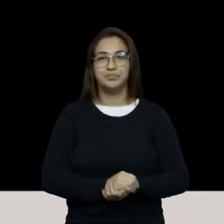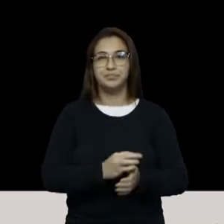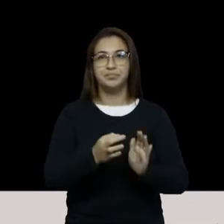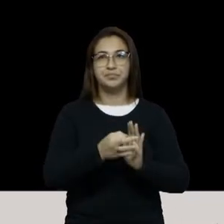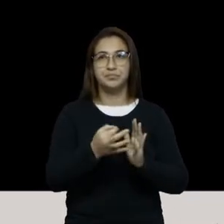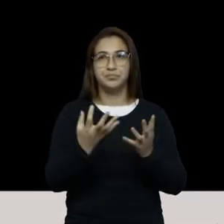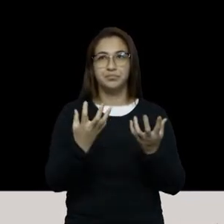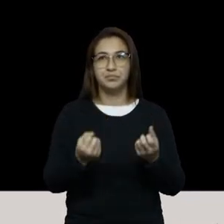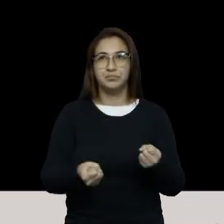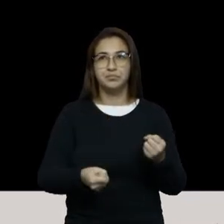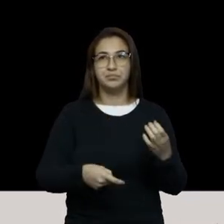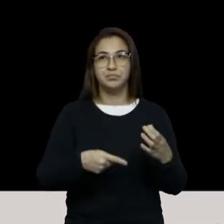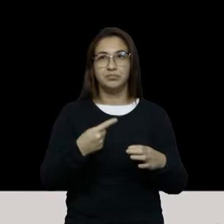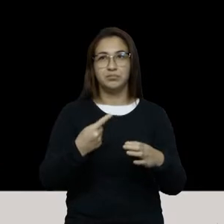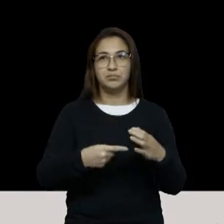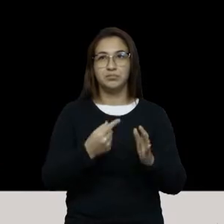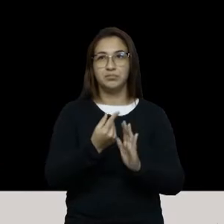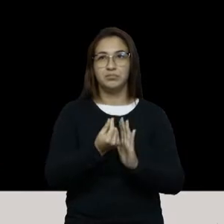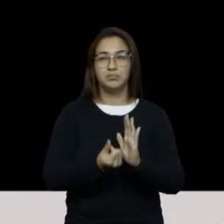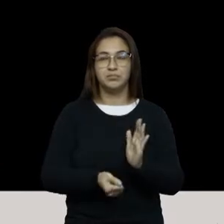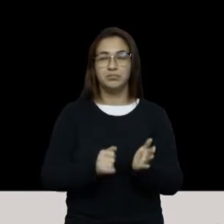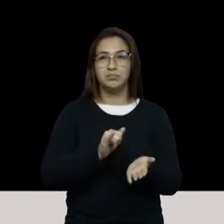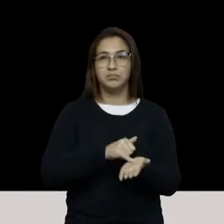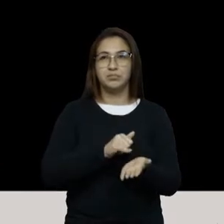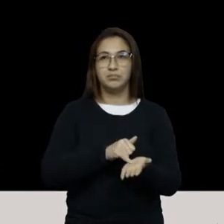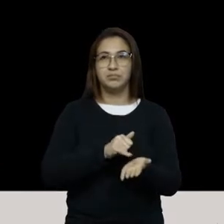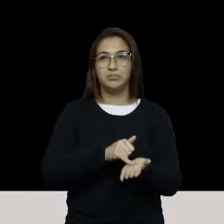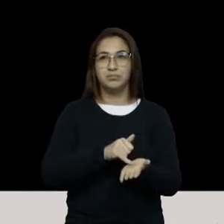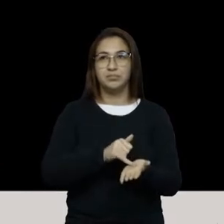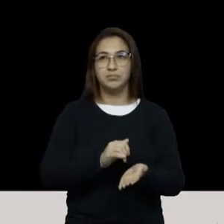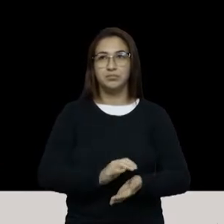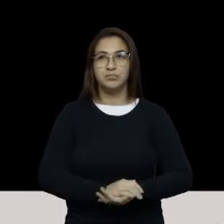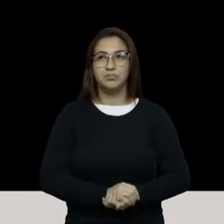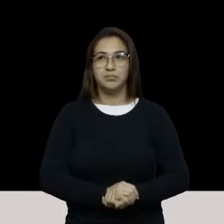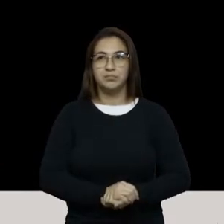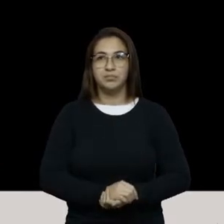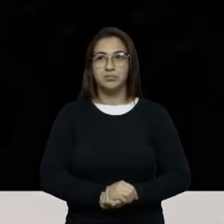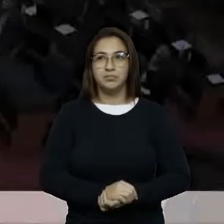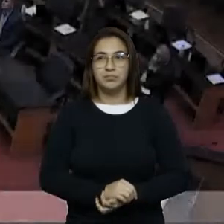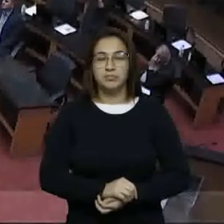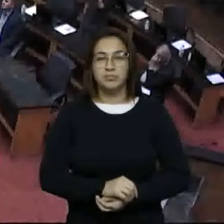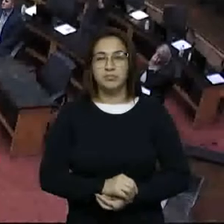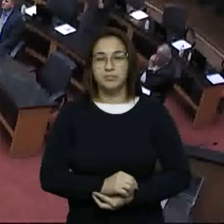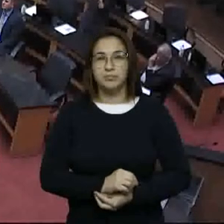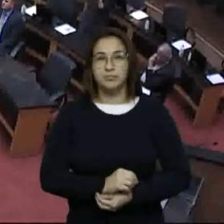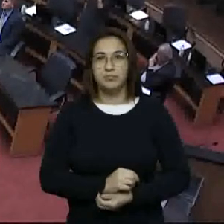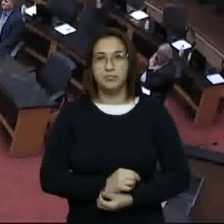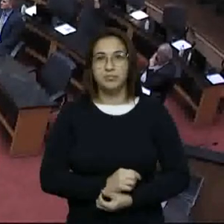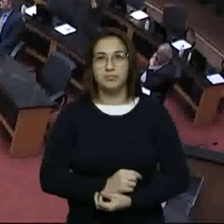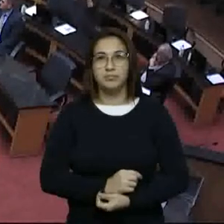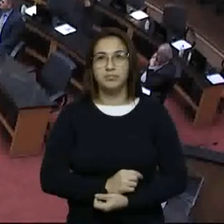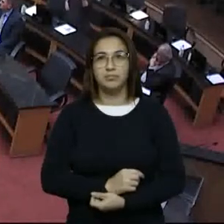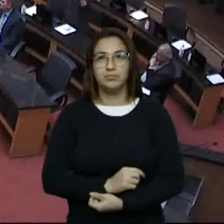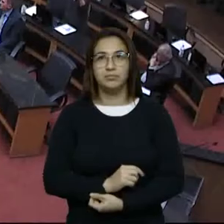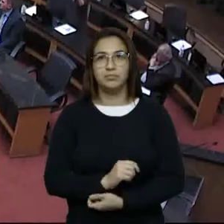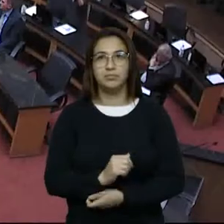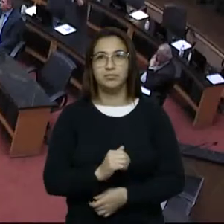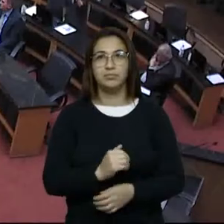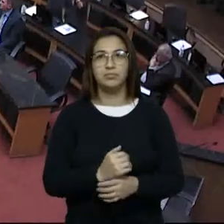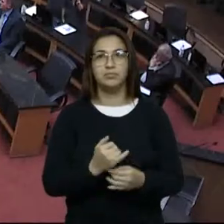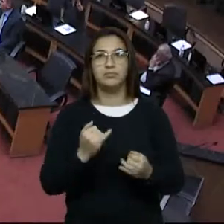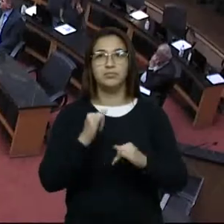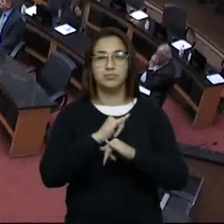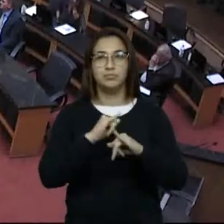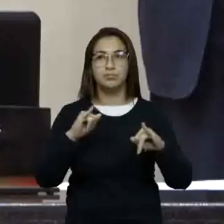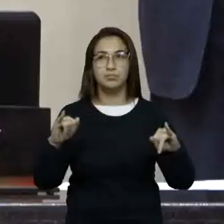parecer favorável da comissão de Finanças e tributação e formo